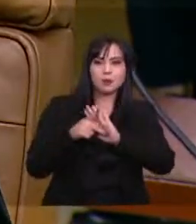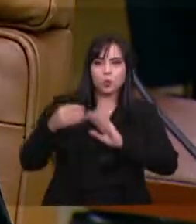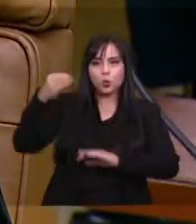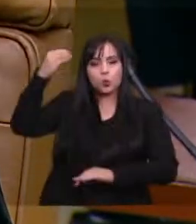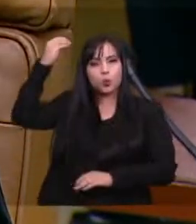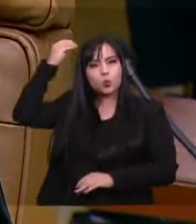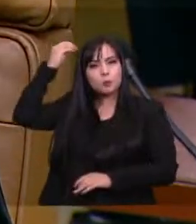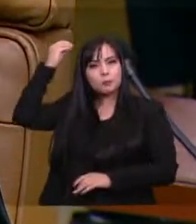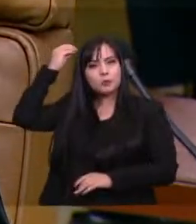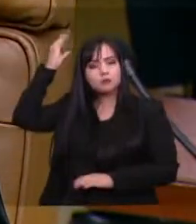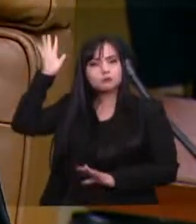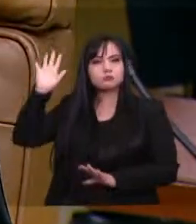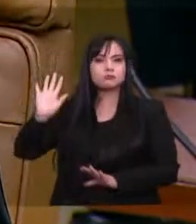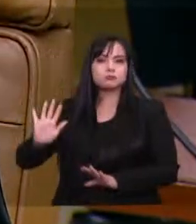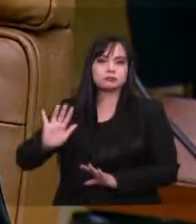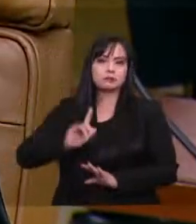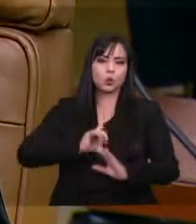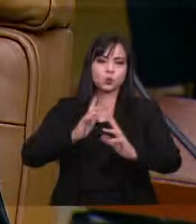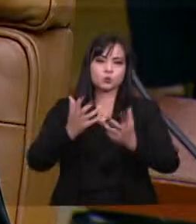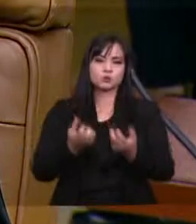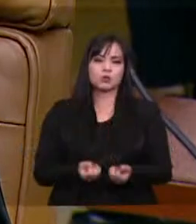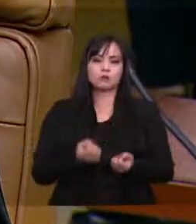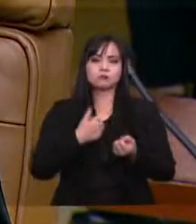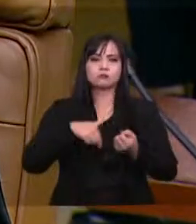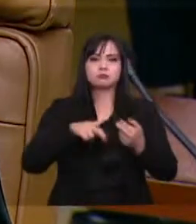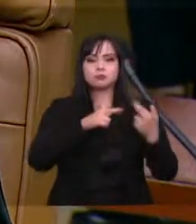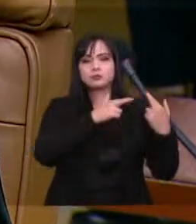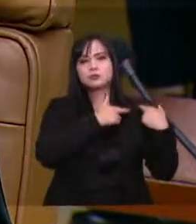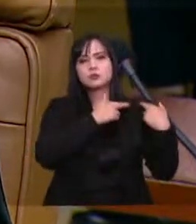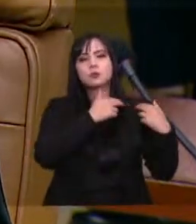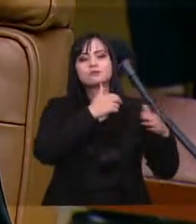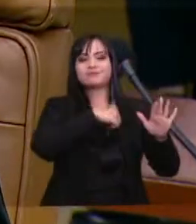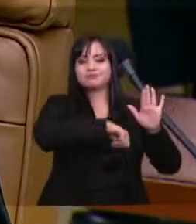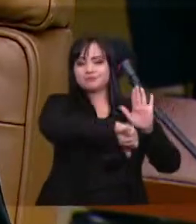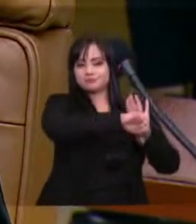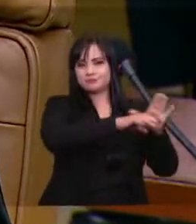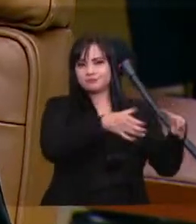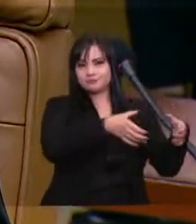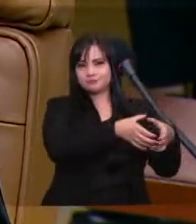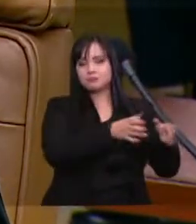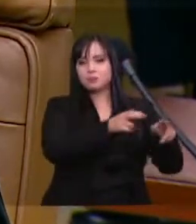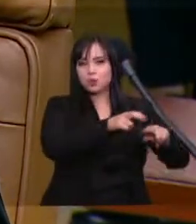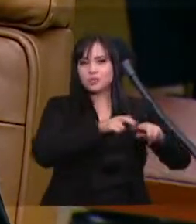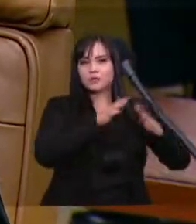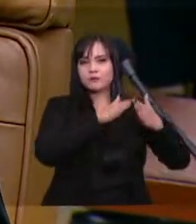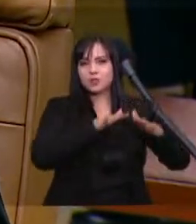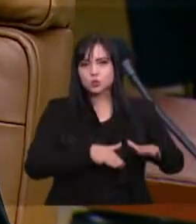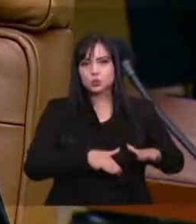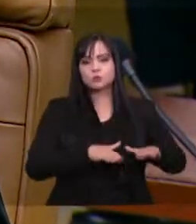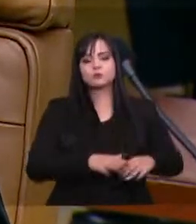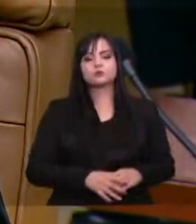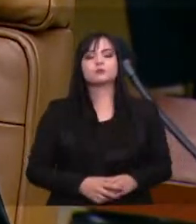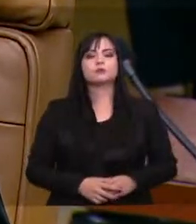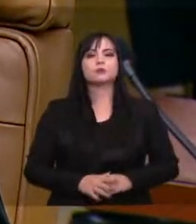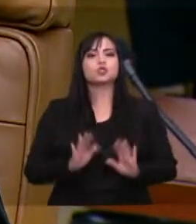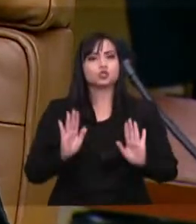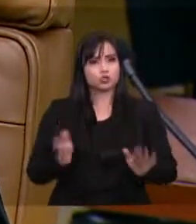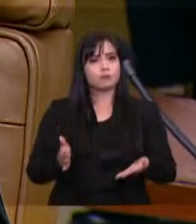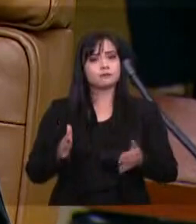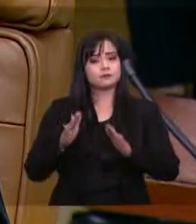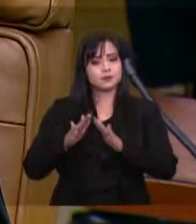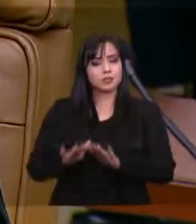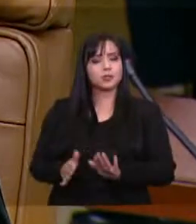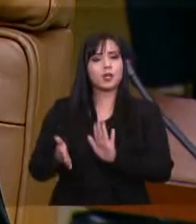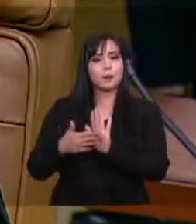culpabilidade suficiente para autorizar a responsabilização criminal por isso e fixado está